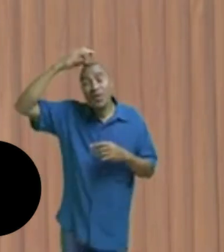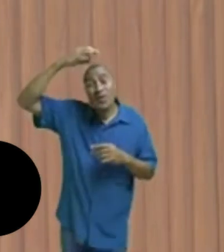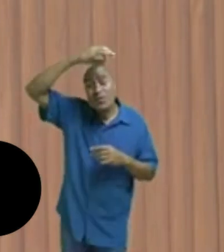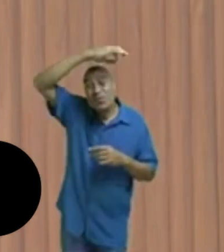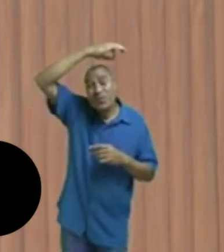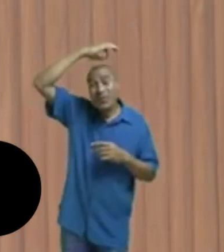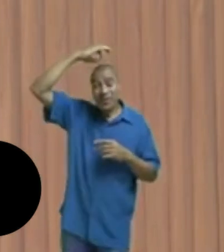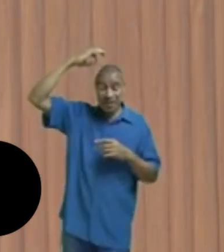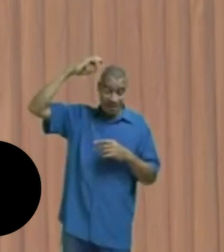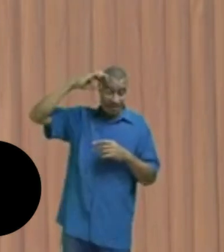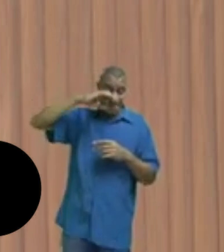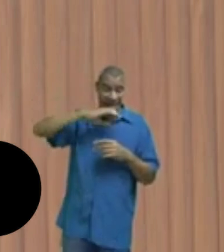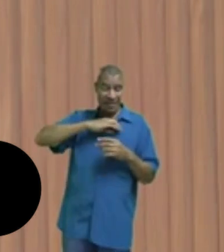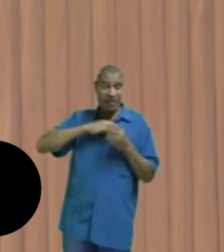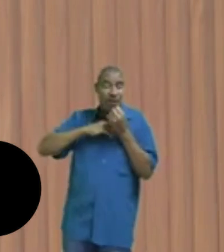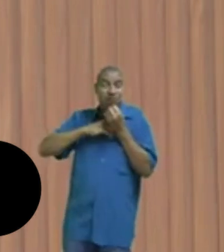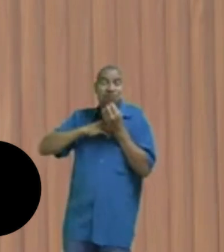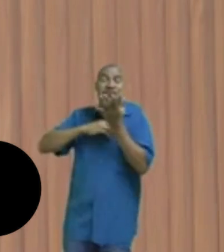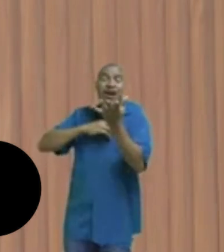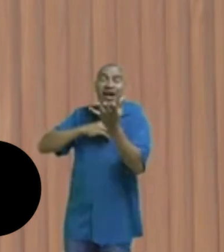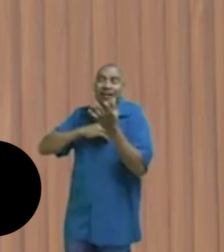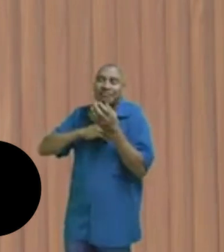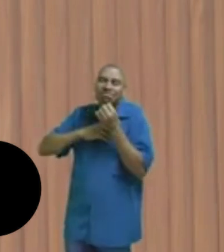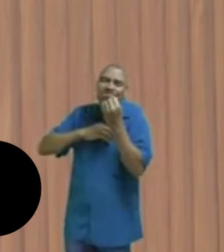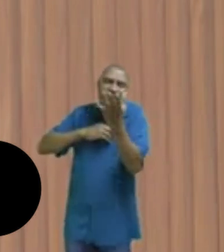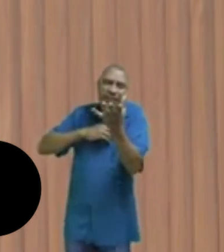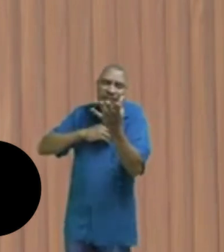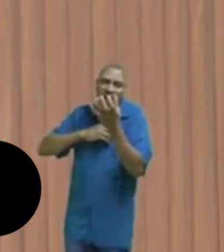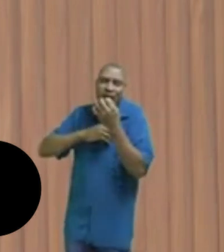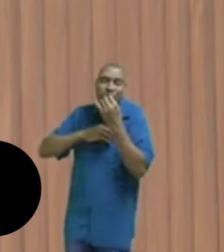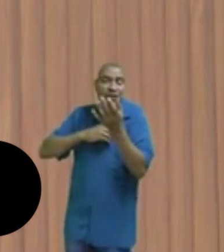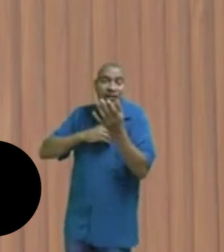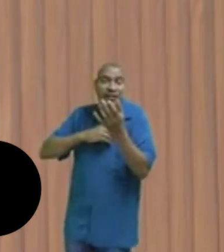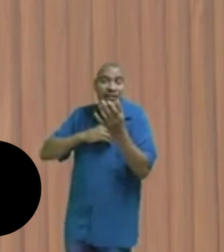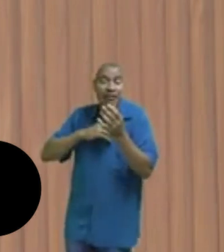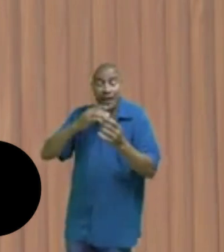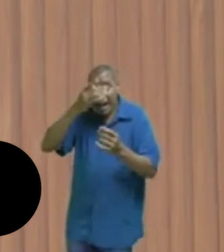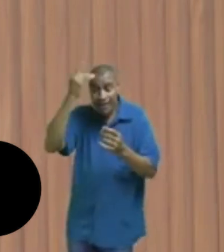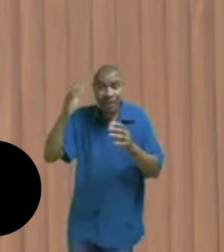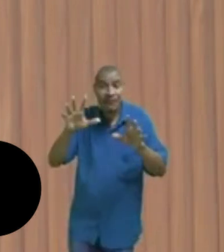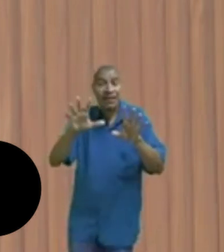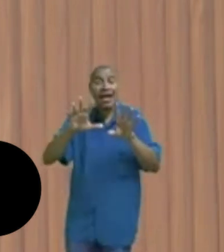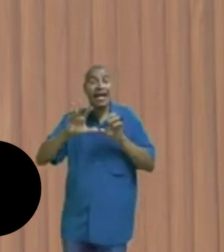A luz que vem do Criador é maior do que qualquer trevas que possa nos cercar.